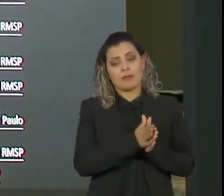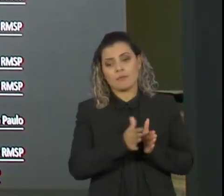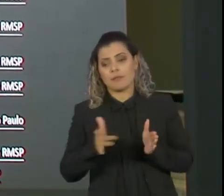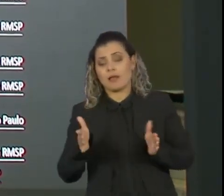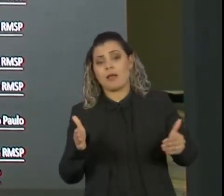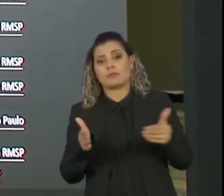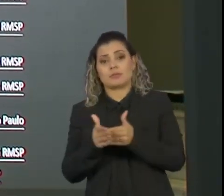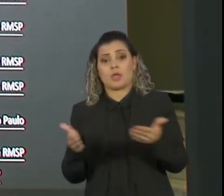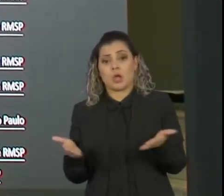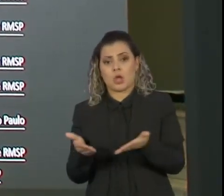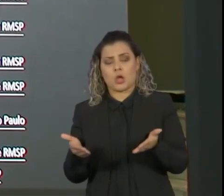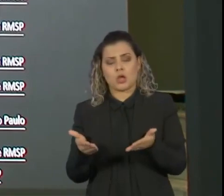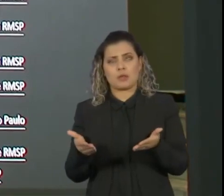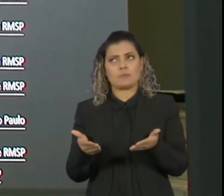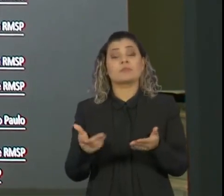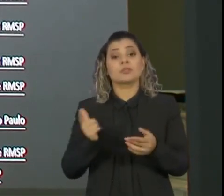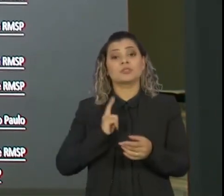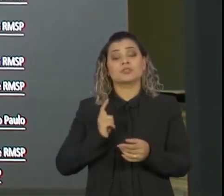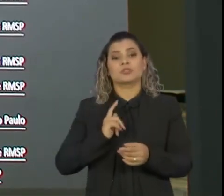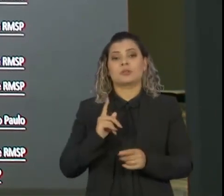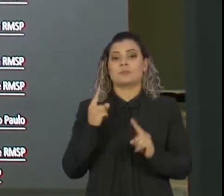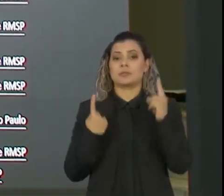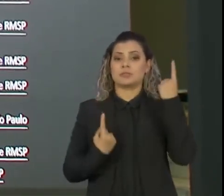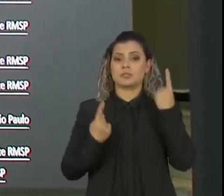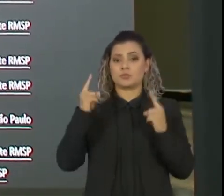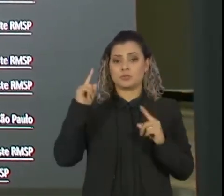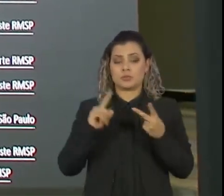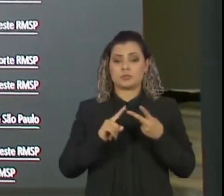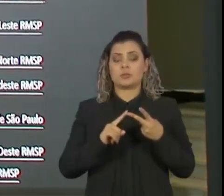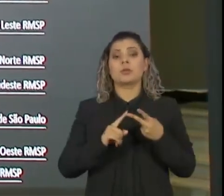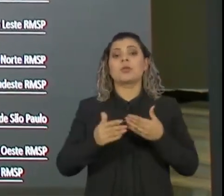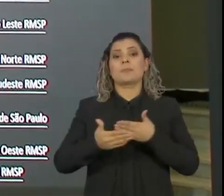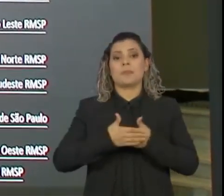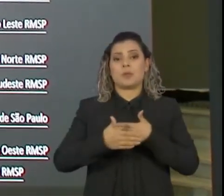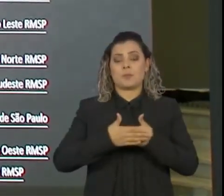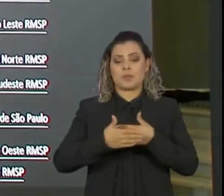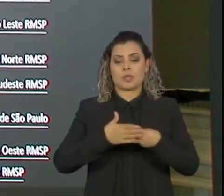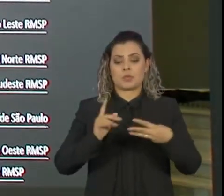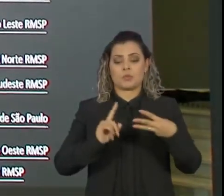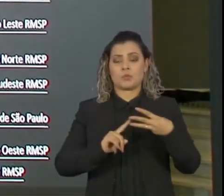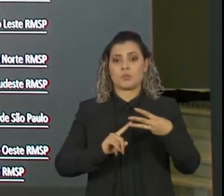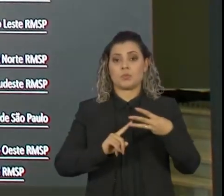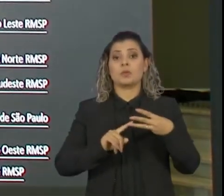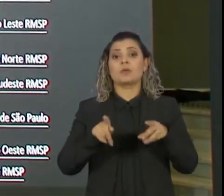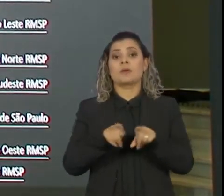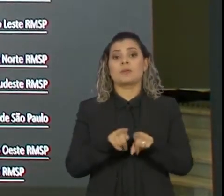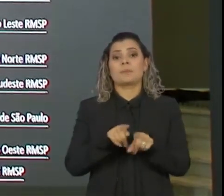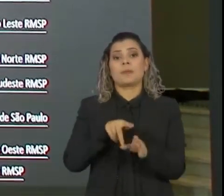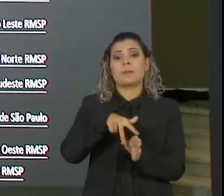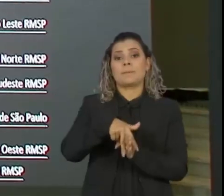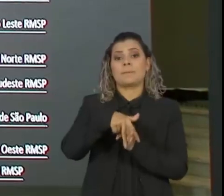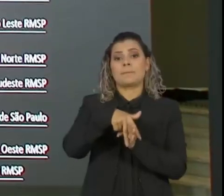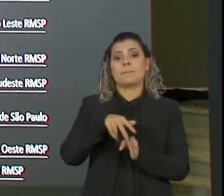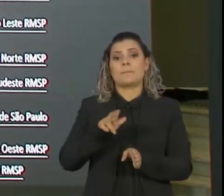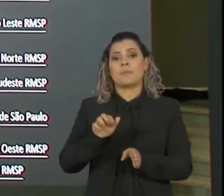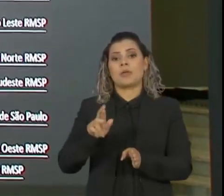agora, nós tínhamos a região de Presidente Prudente, Ribeirão Preto e a região de Barretos